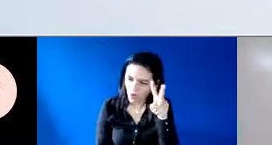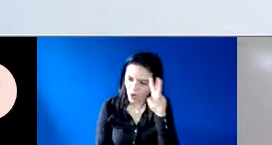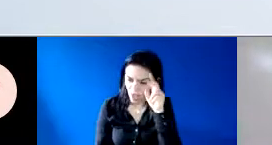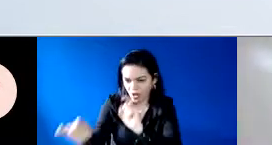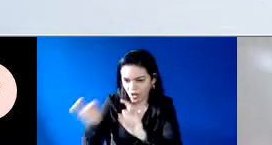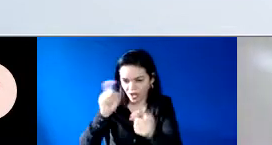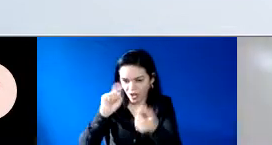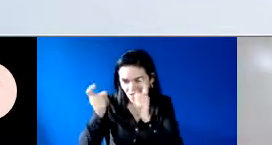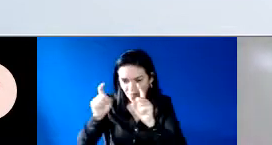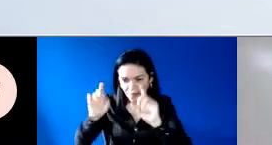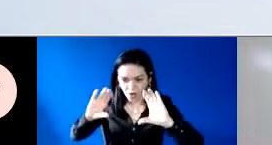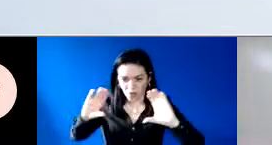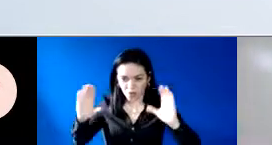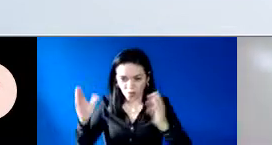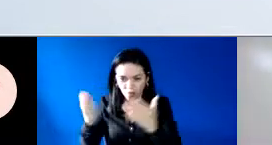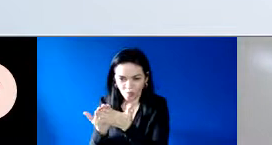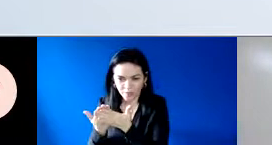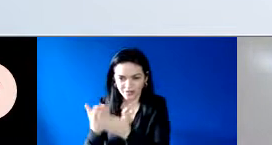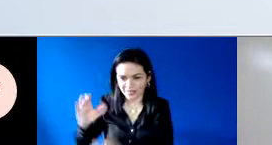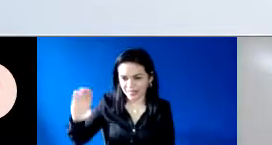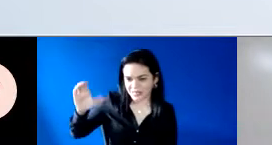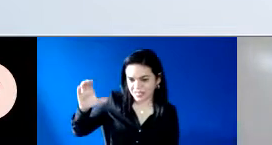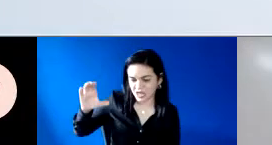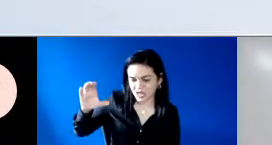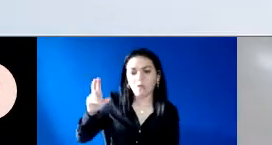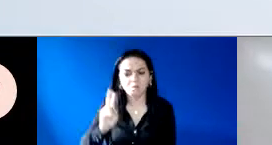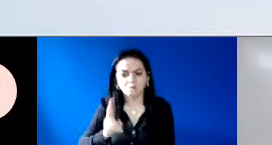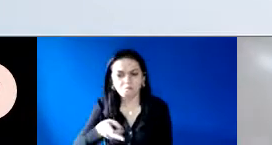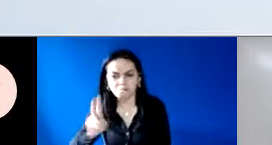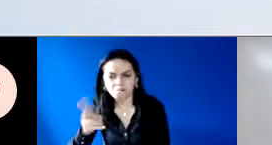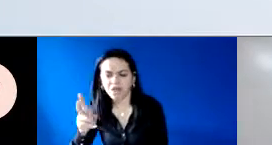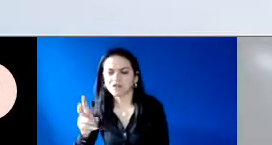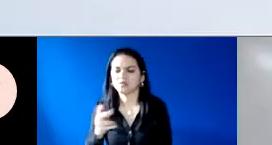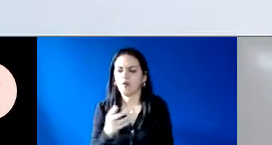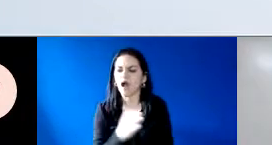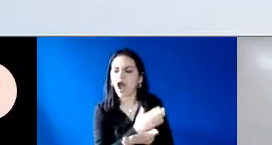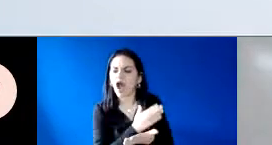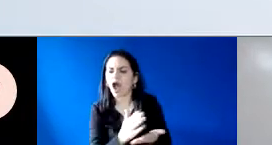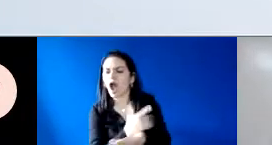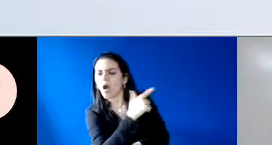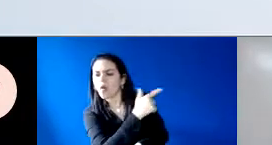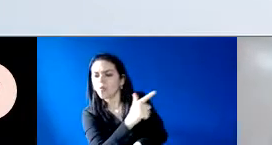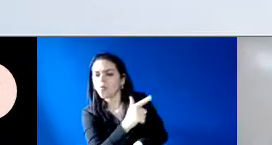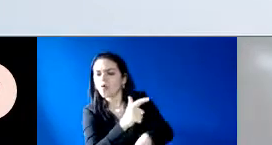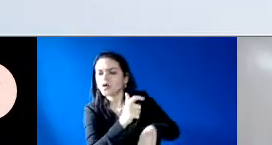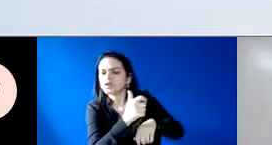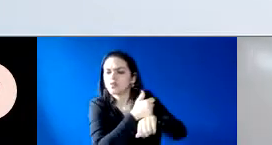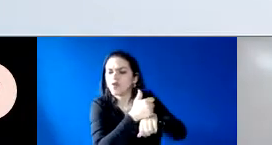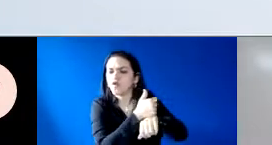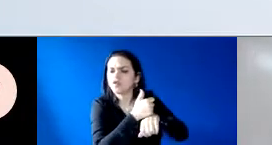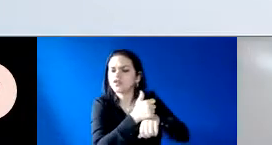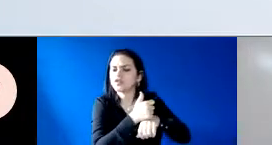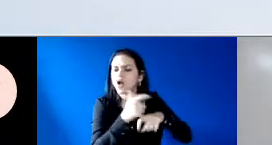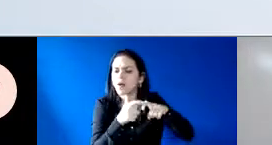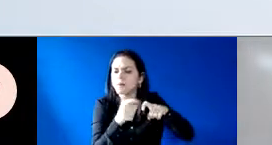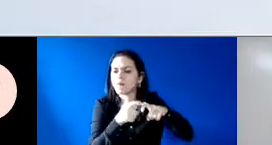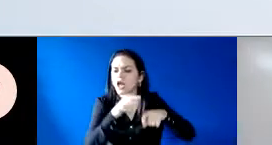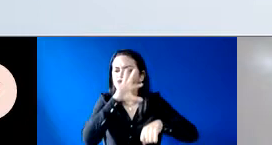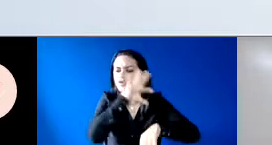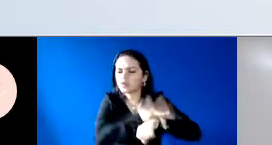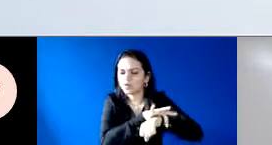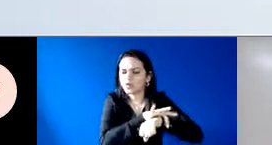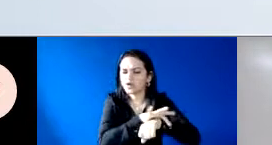comitê científico aqui, mesmo contra a vontade dos infectologistas presentes na reunião, eu lembro-me muito bem que o governador